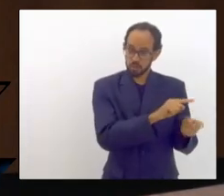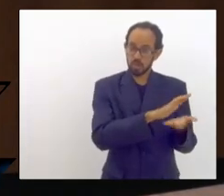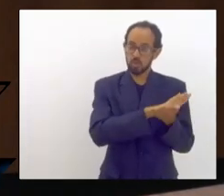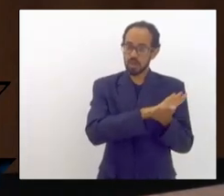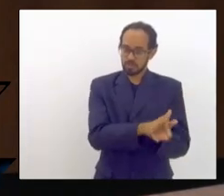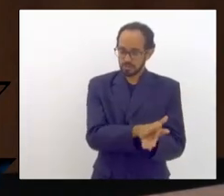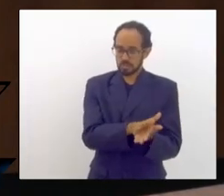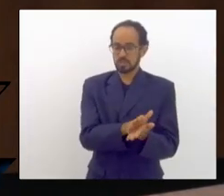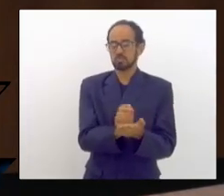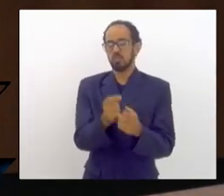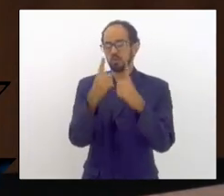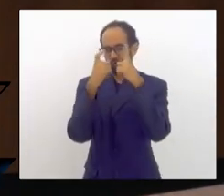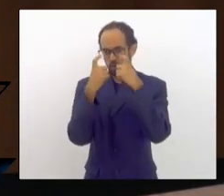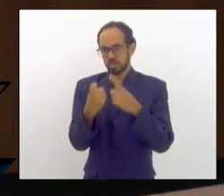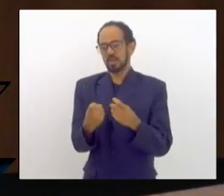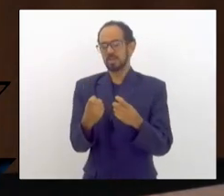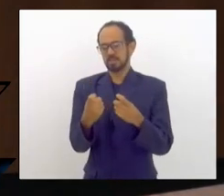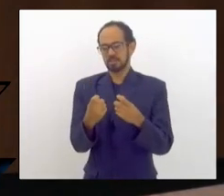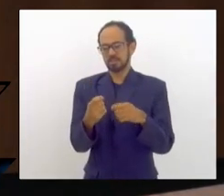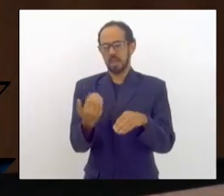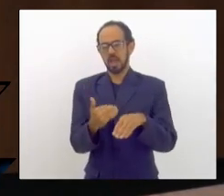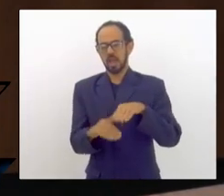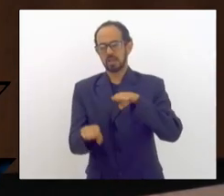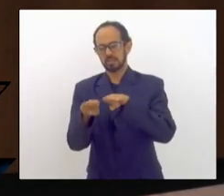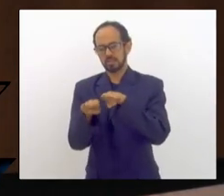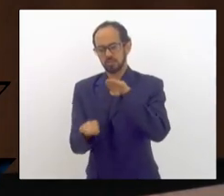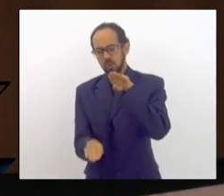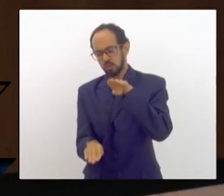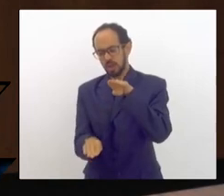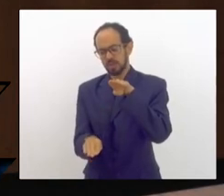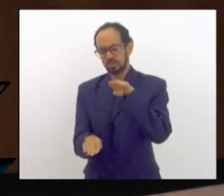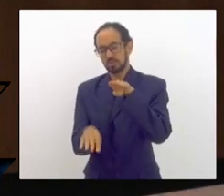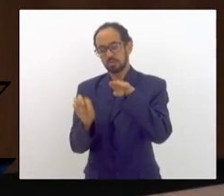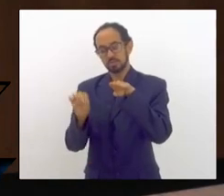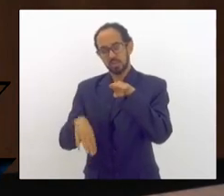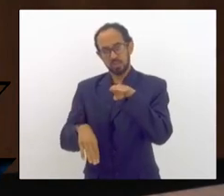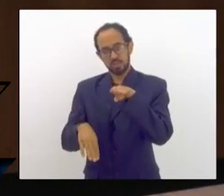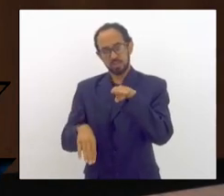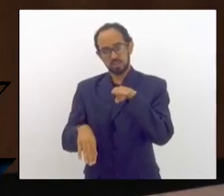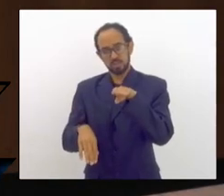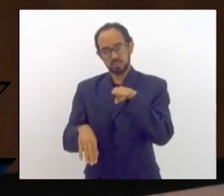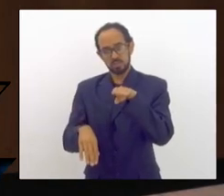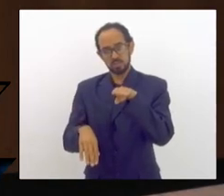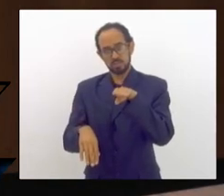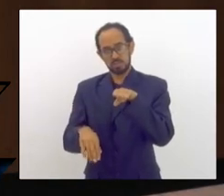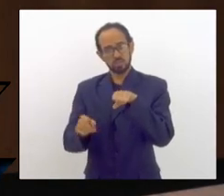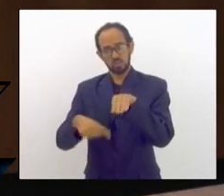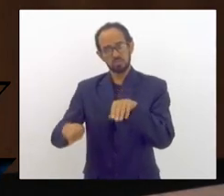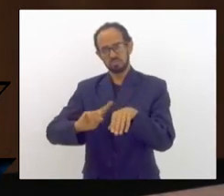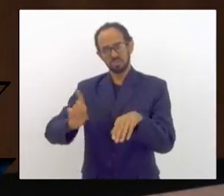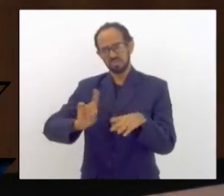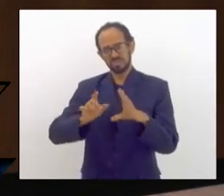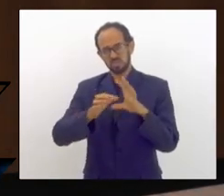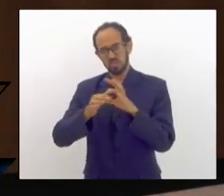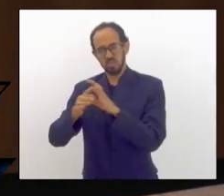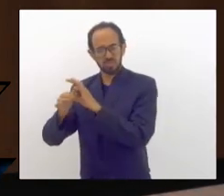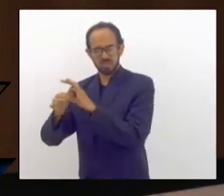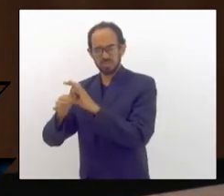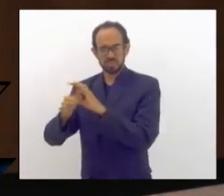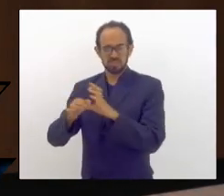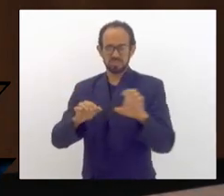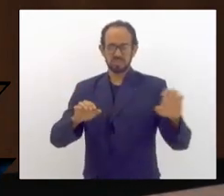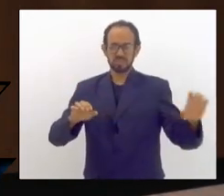combate à violência, à desigualdade. É claro, e a gente não tem que contextualizar isso de direita ou esquerda,